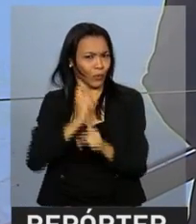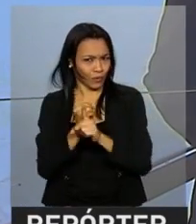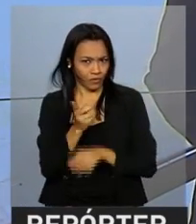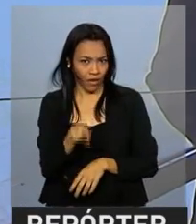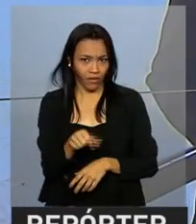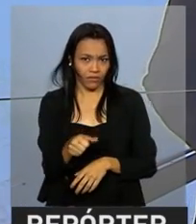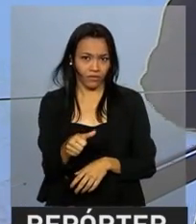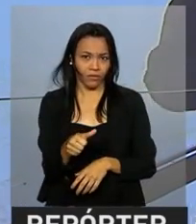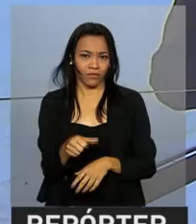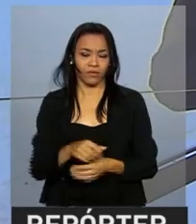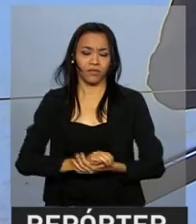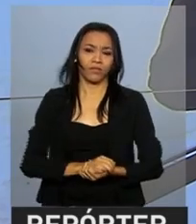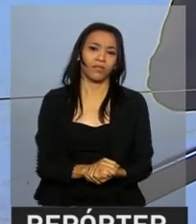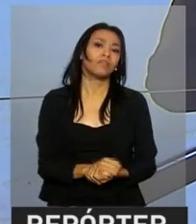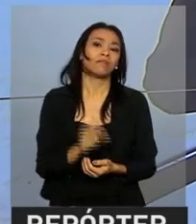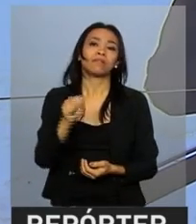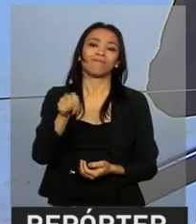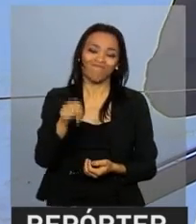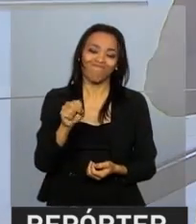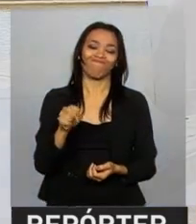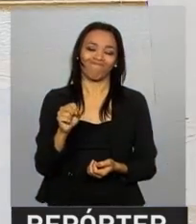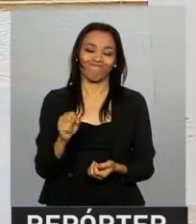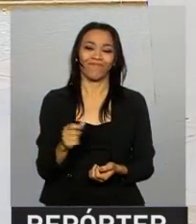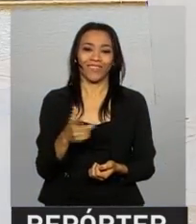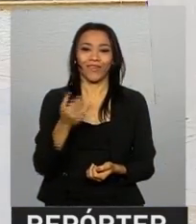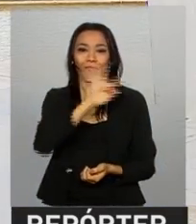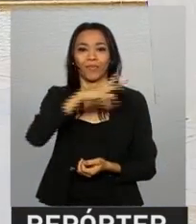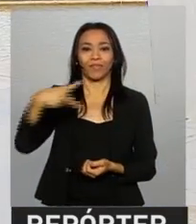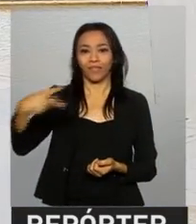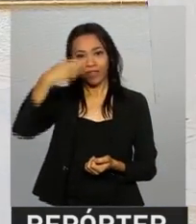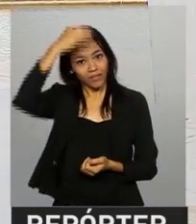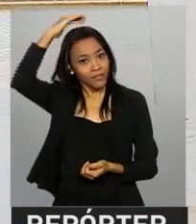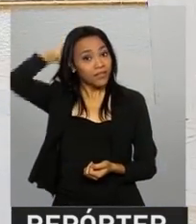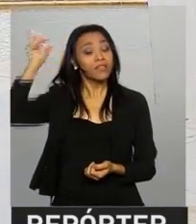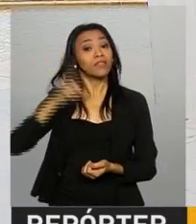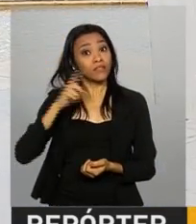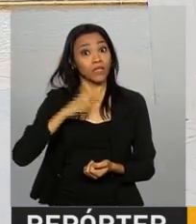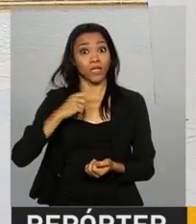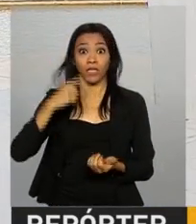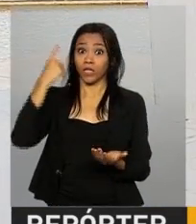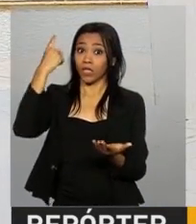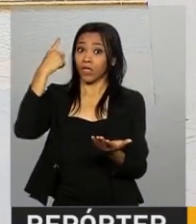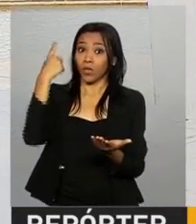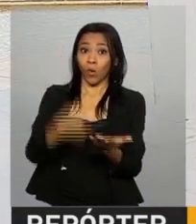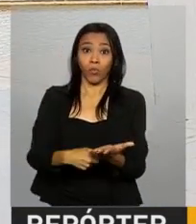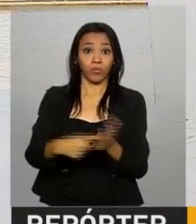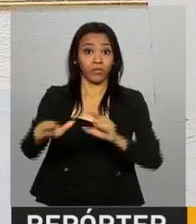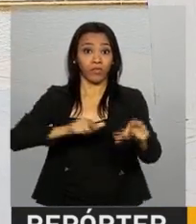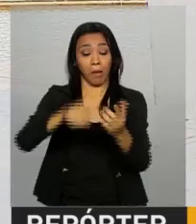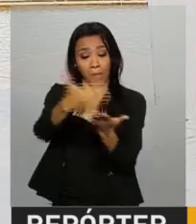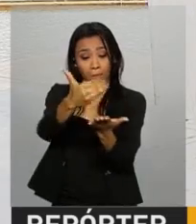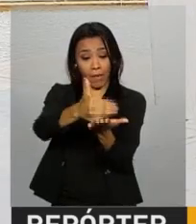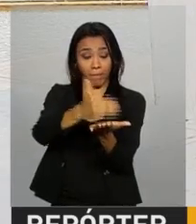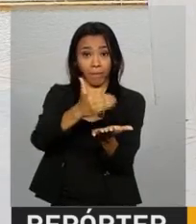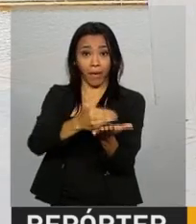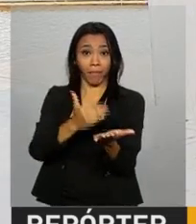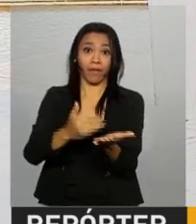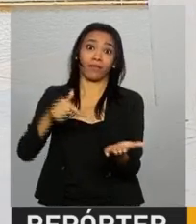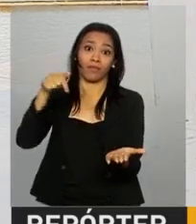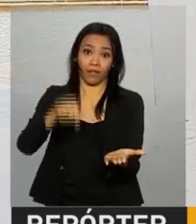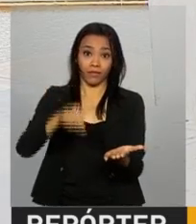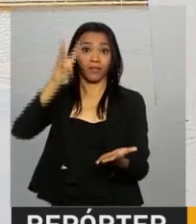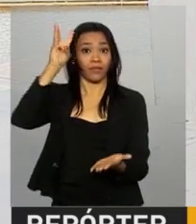mesmo? É isso mesmo, Daniela. O presidente em exercício Michel Temer tem uma agenda cheia hoje, ao longo dessa terça-feira, cheia